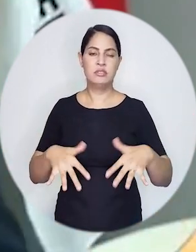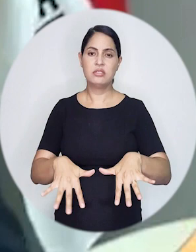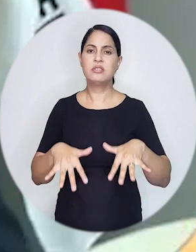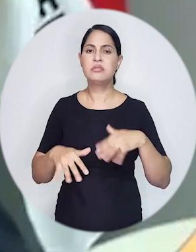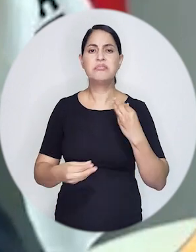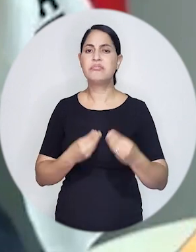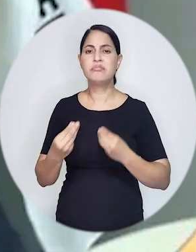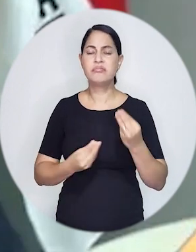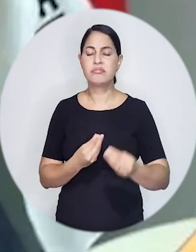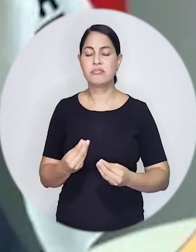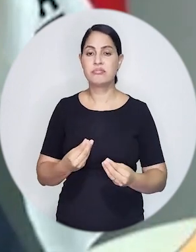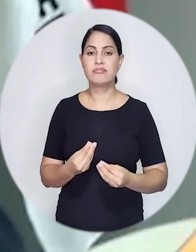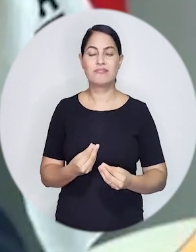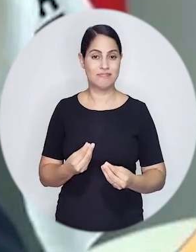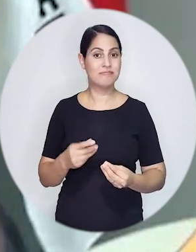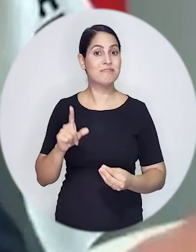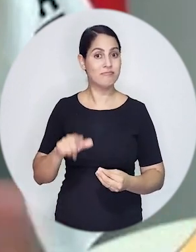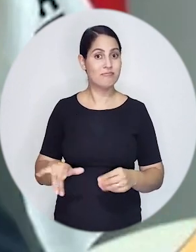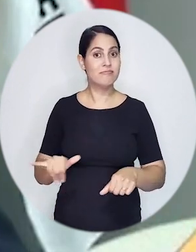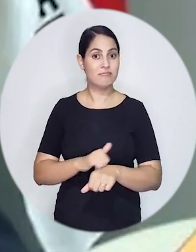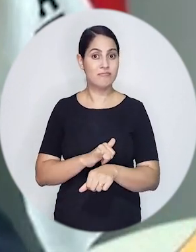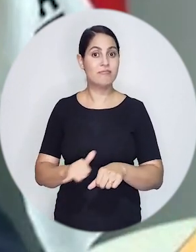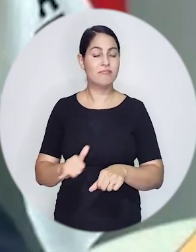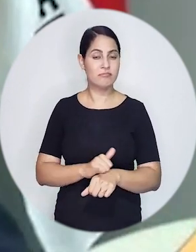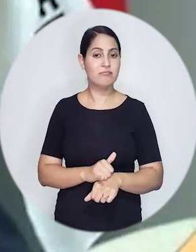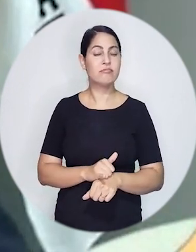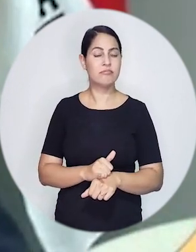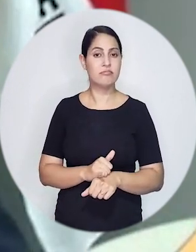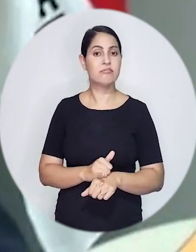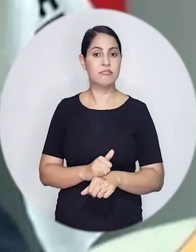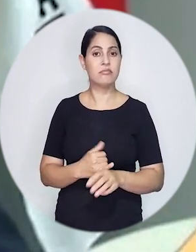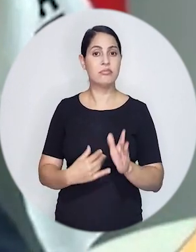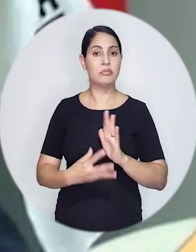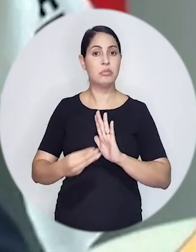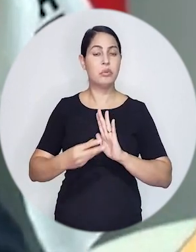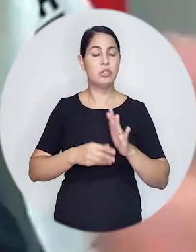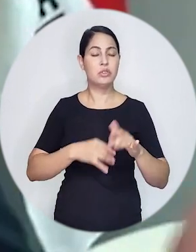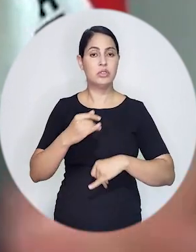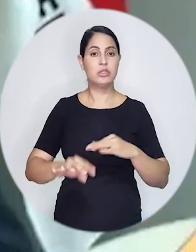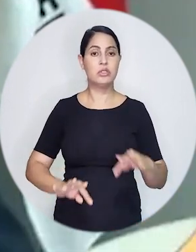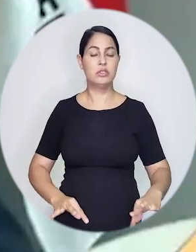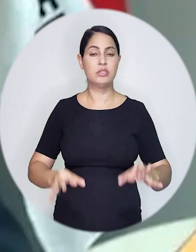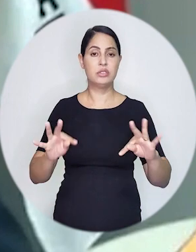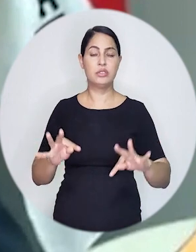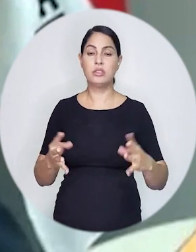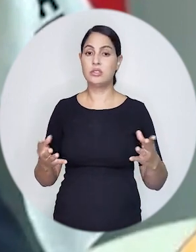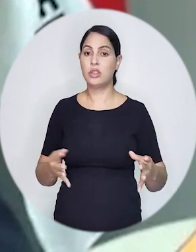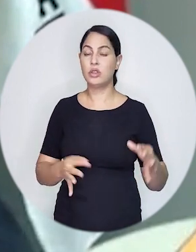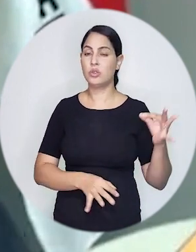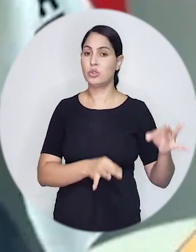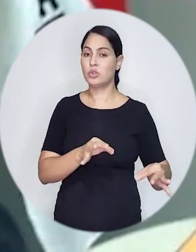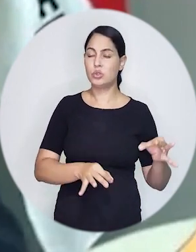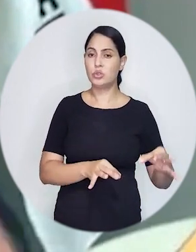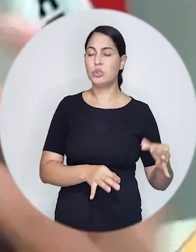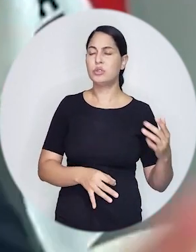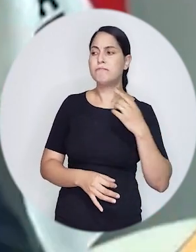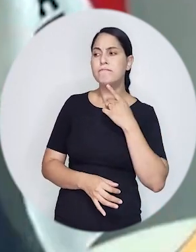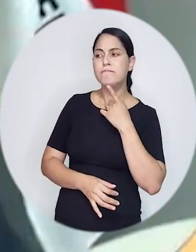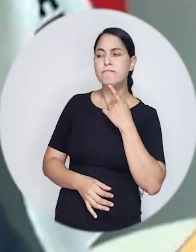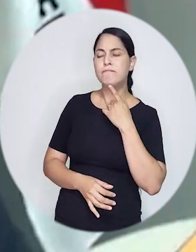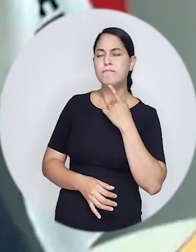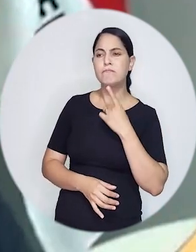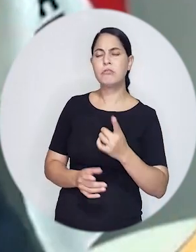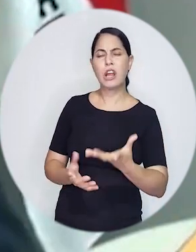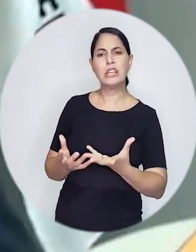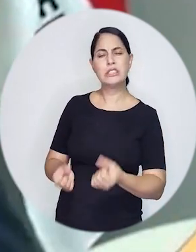portanto, a produção de provas, audiências serão realizadas na modalidade eletrônica dentro do caso concreto. O juiz só pode negar de